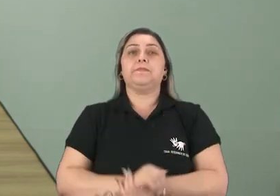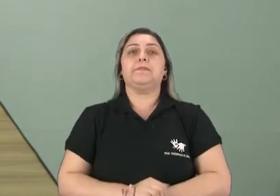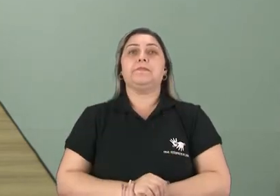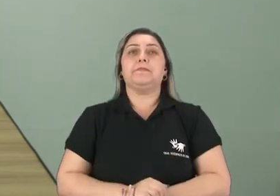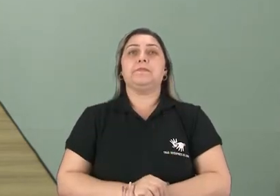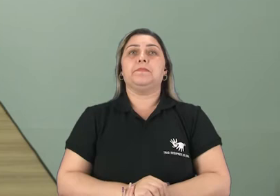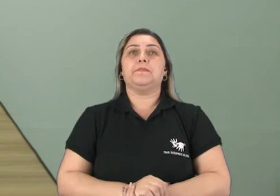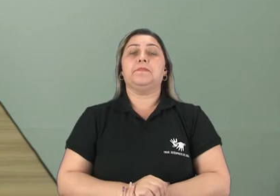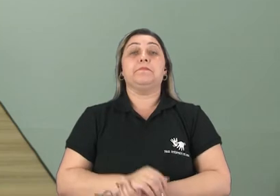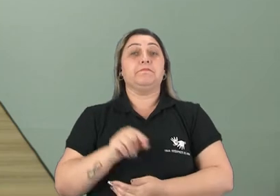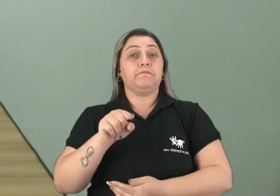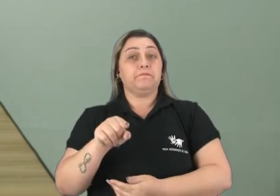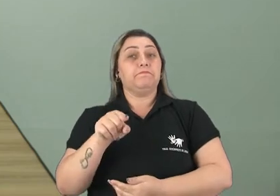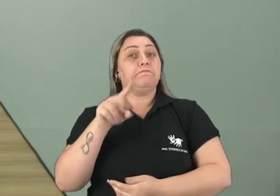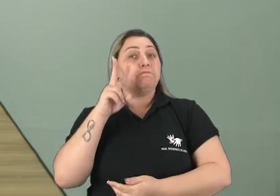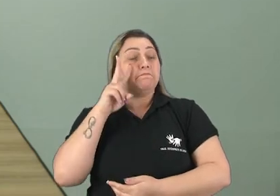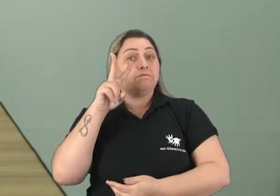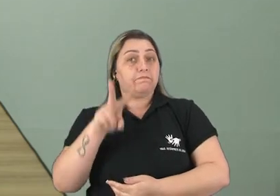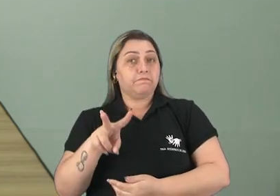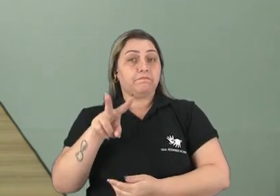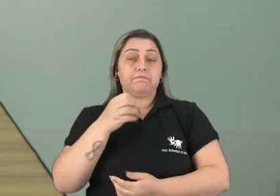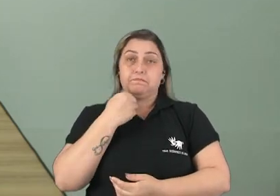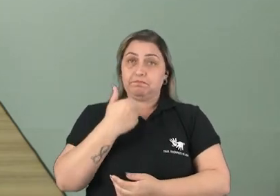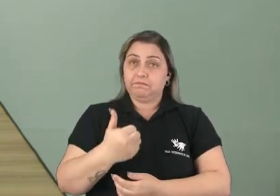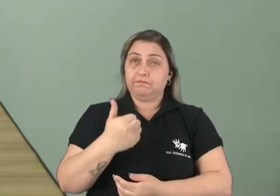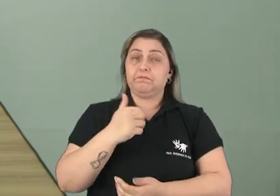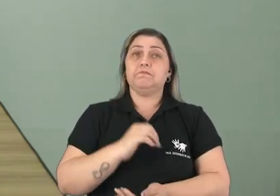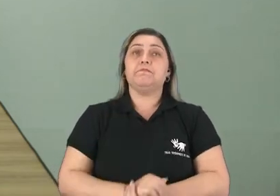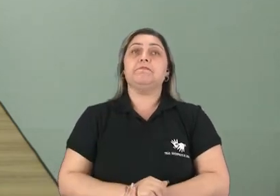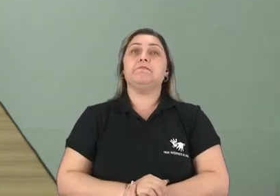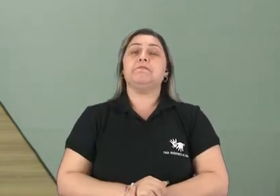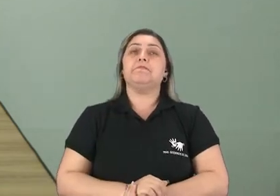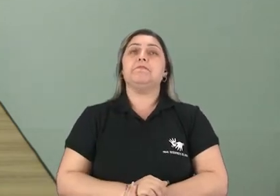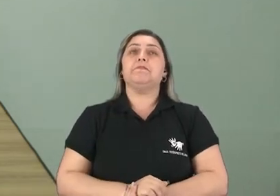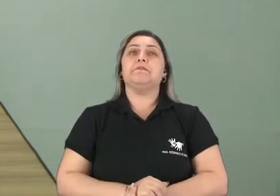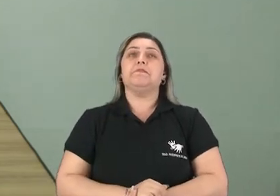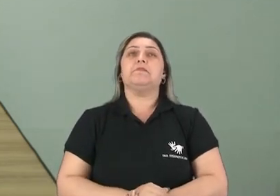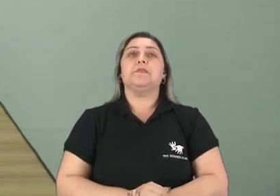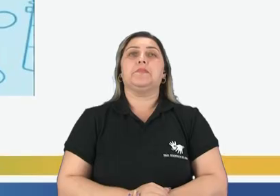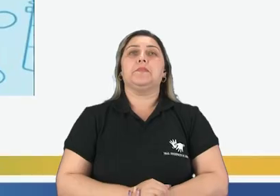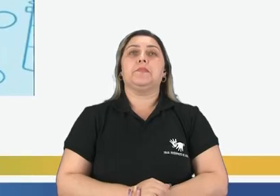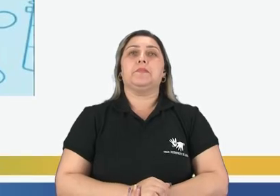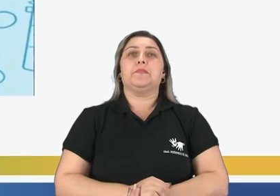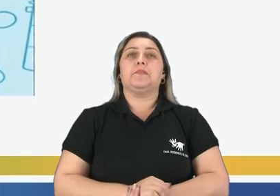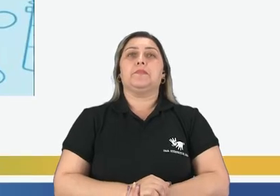atenção em tudo que você vai observar, tudo bem? Vamos lá então!